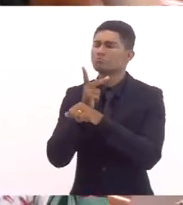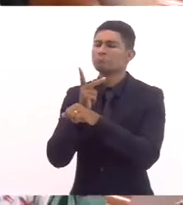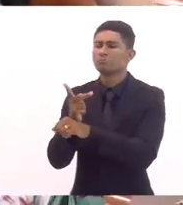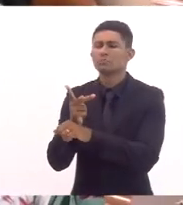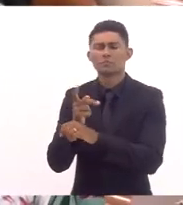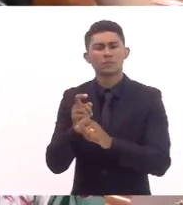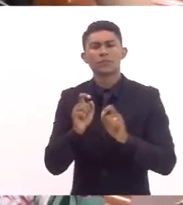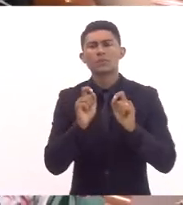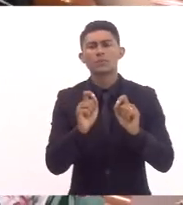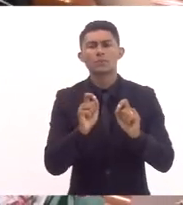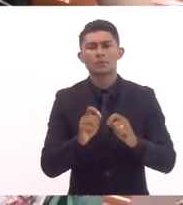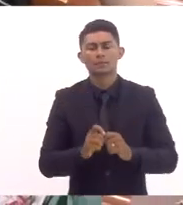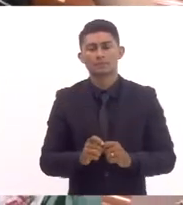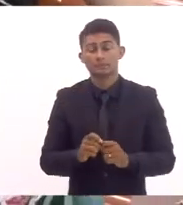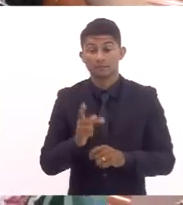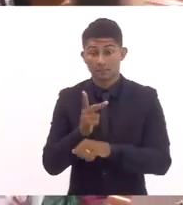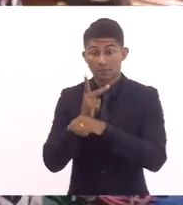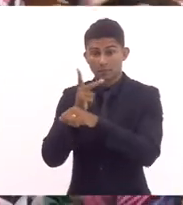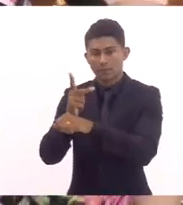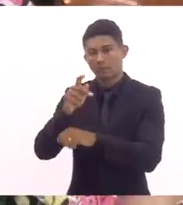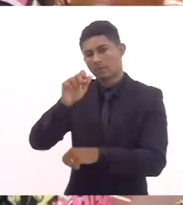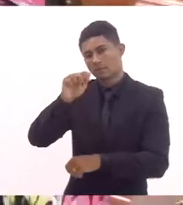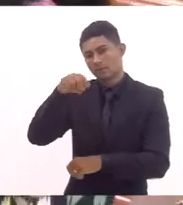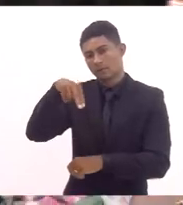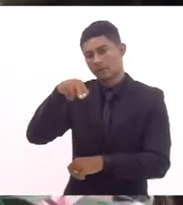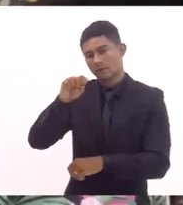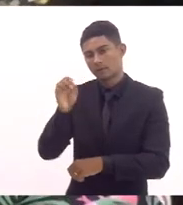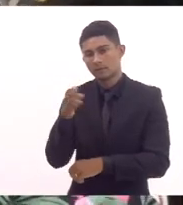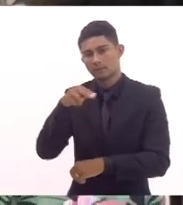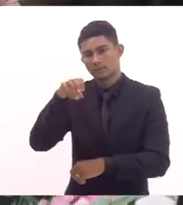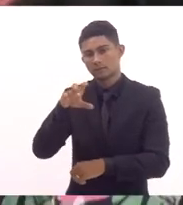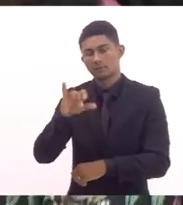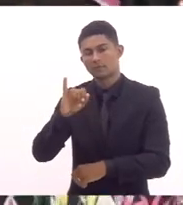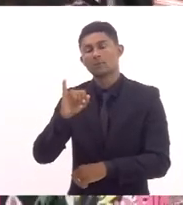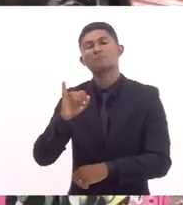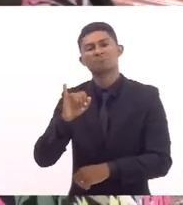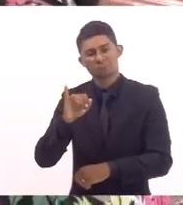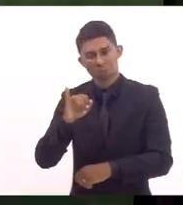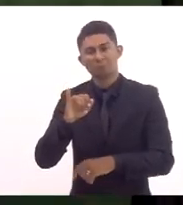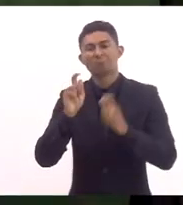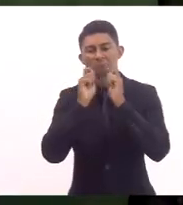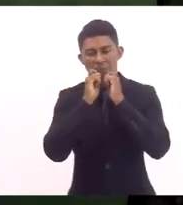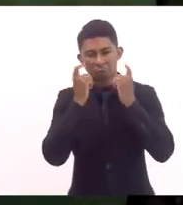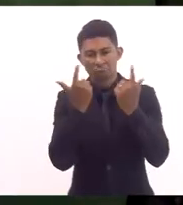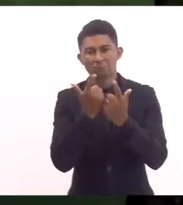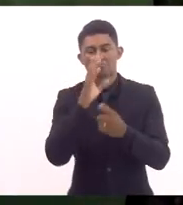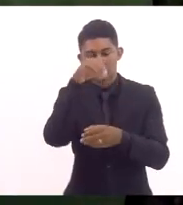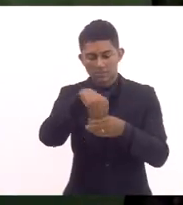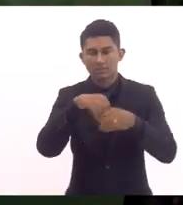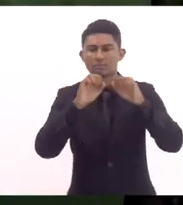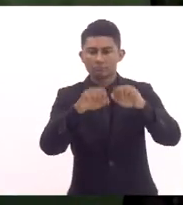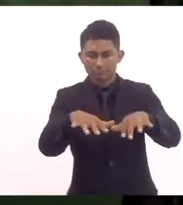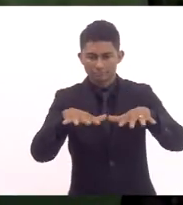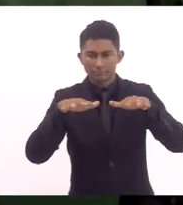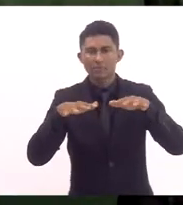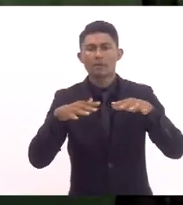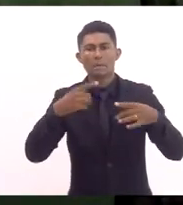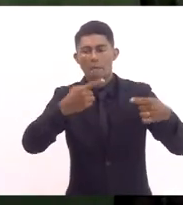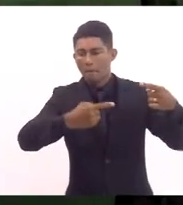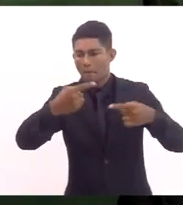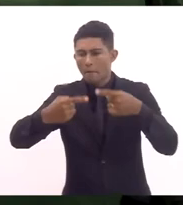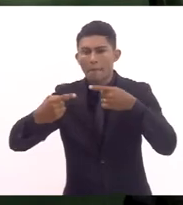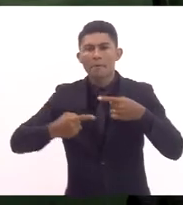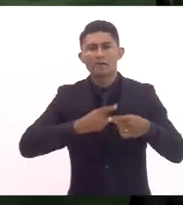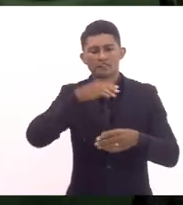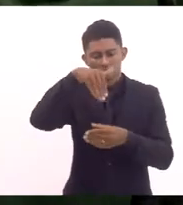dizer Esse prêmio Ana Nery ele é discutido e votado na Assembleia pelo plenário então isso